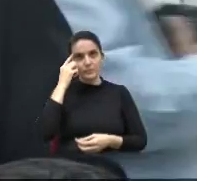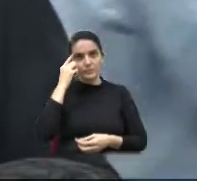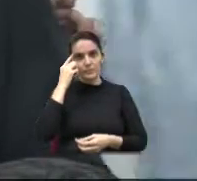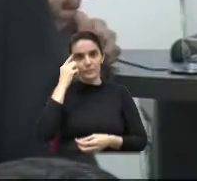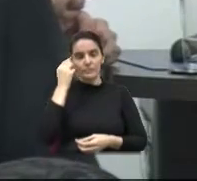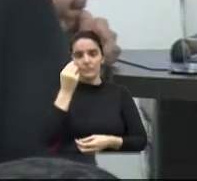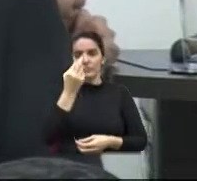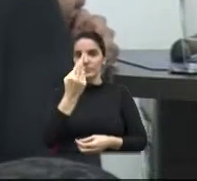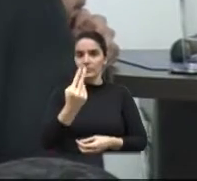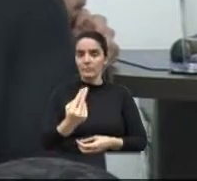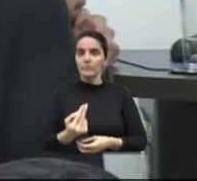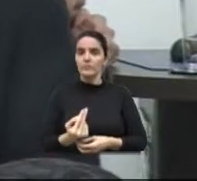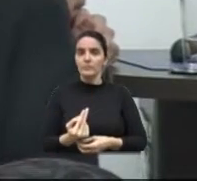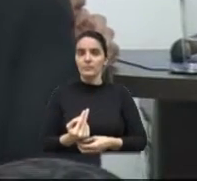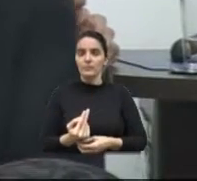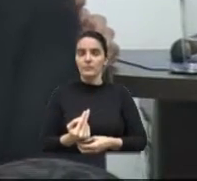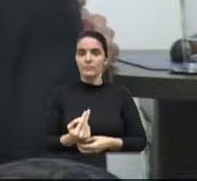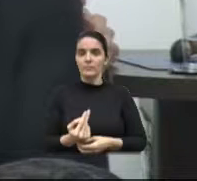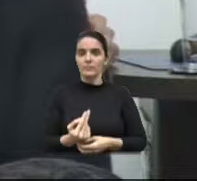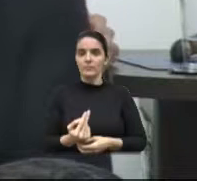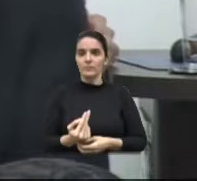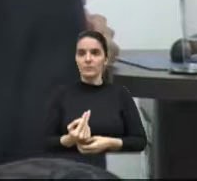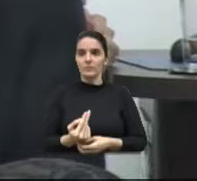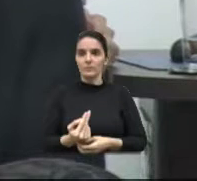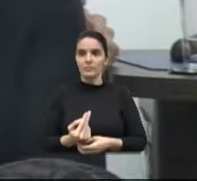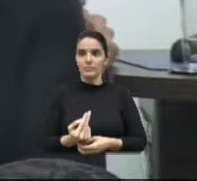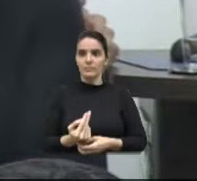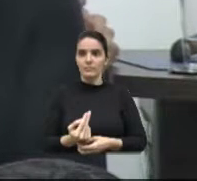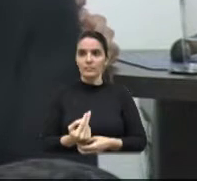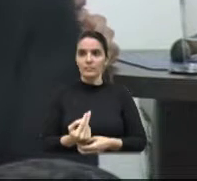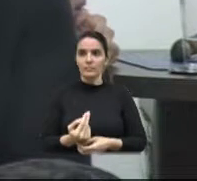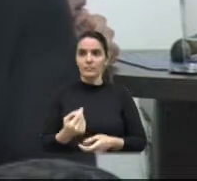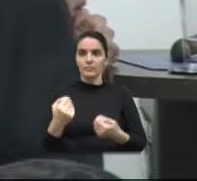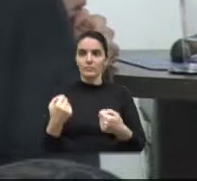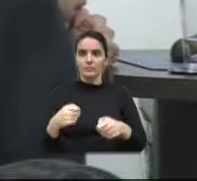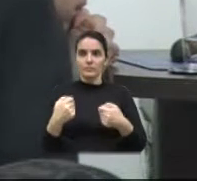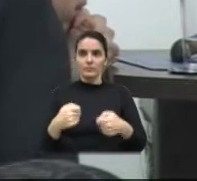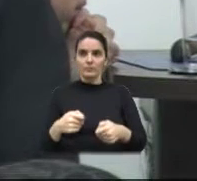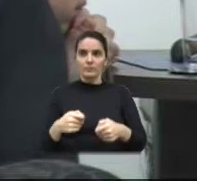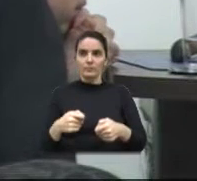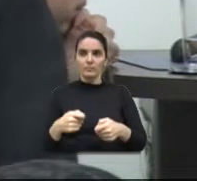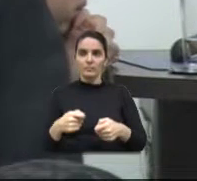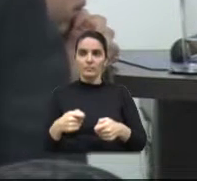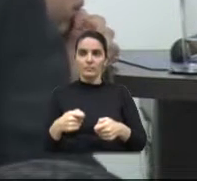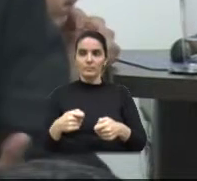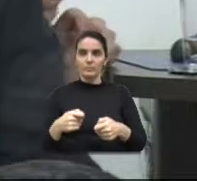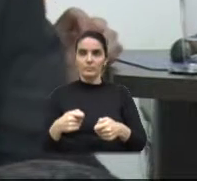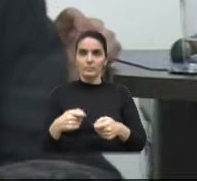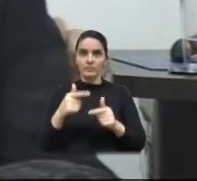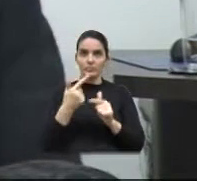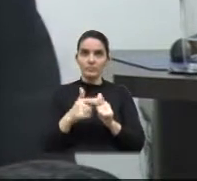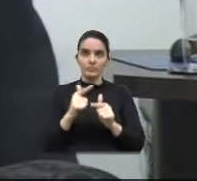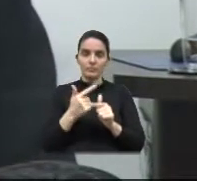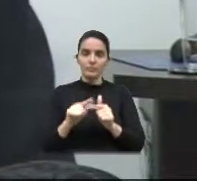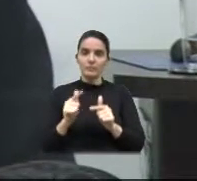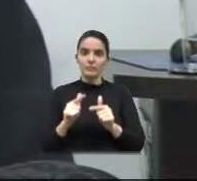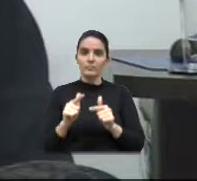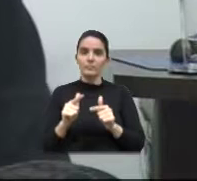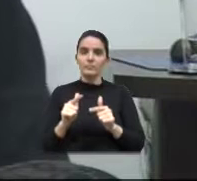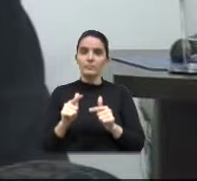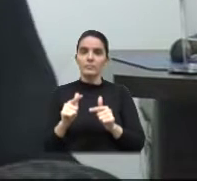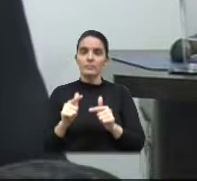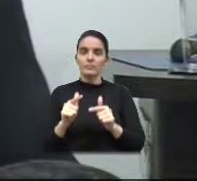a necessidade, a constatação de alguma irregularidade, que se realmente seja